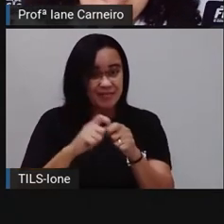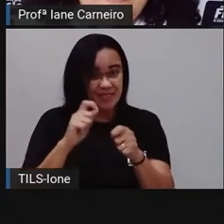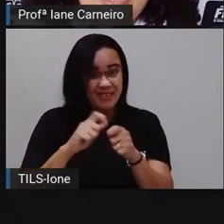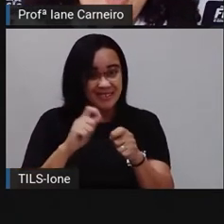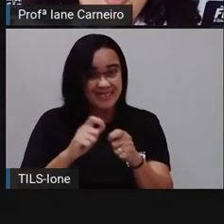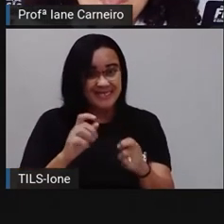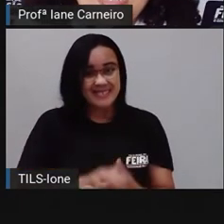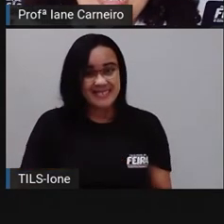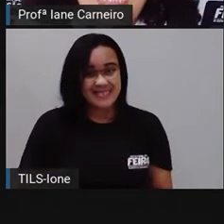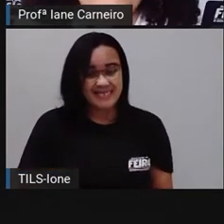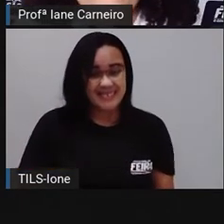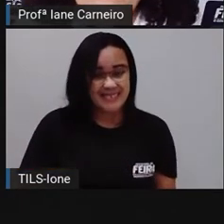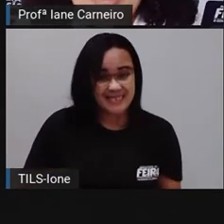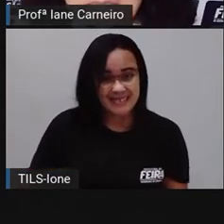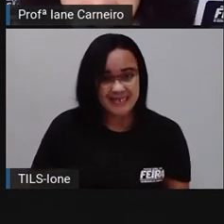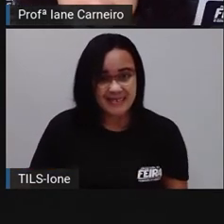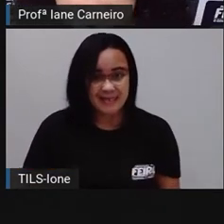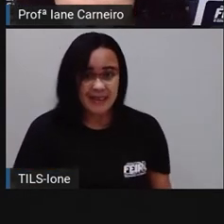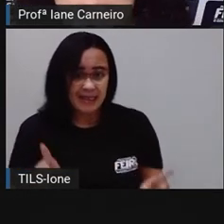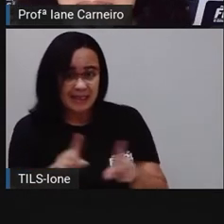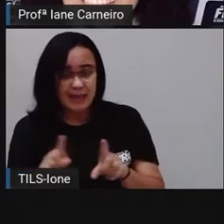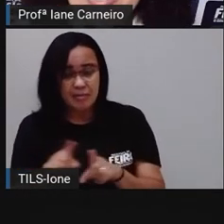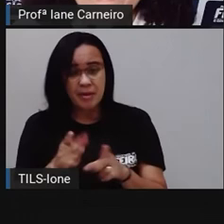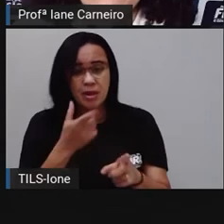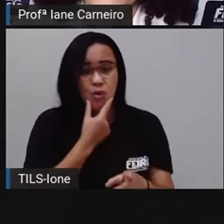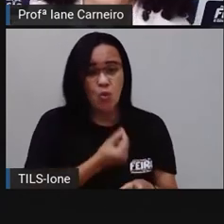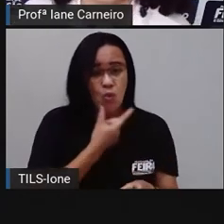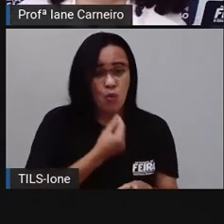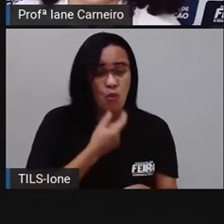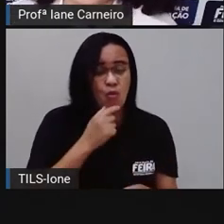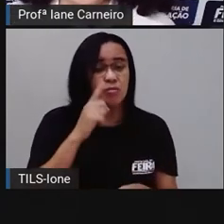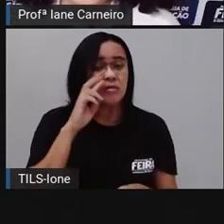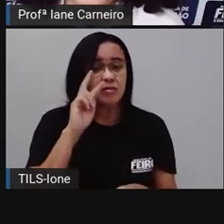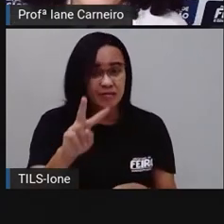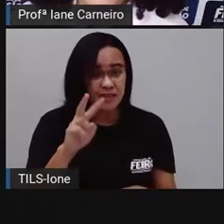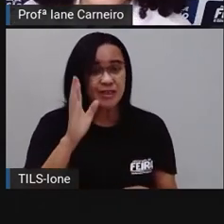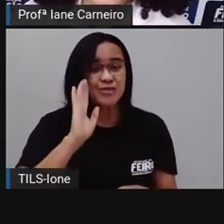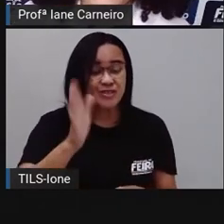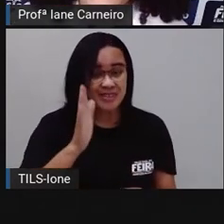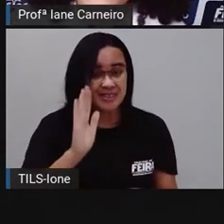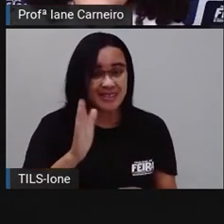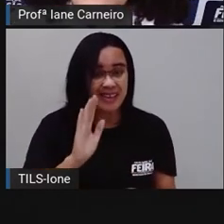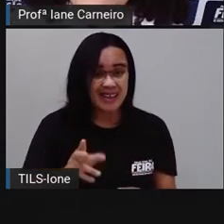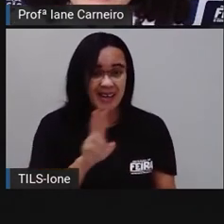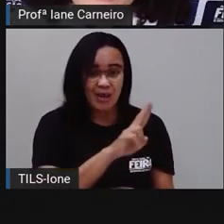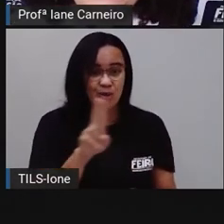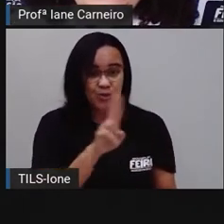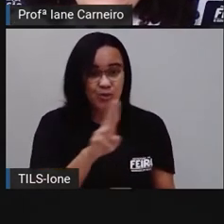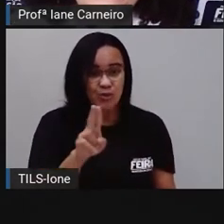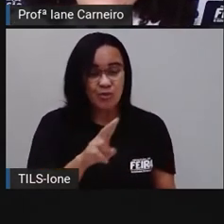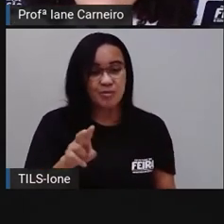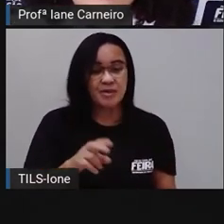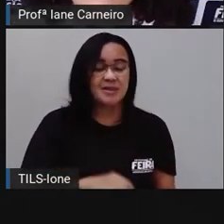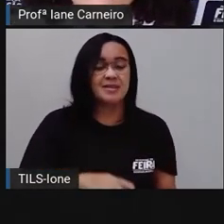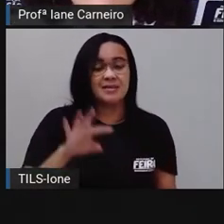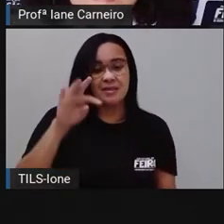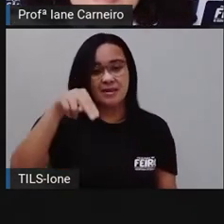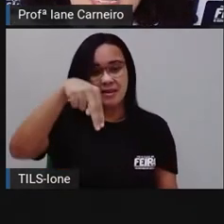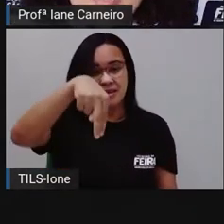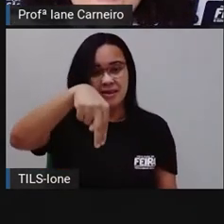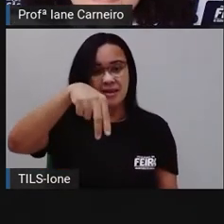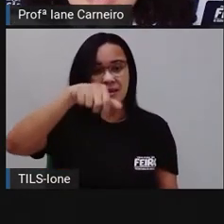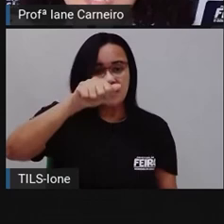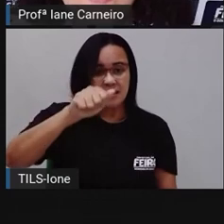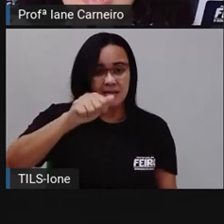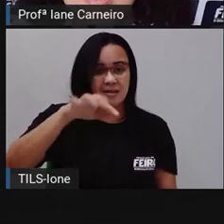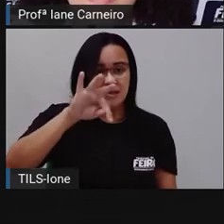Vamos ver mais alguém. Ó, esse aqui. A Pro já viu esse senhor, né? Esse ambulante. O nome dele é Natalino Ribeiro. E ele